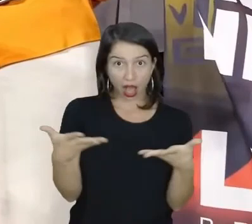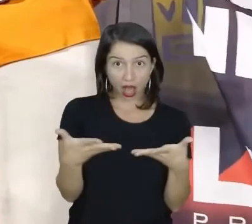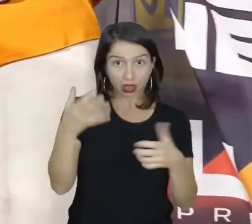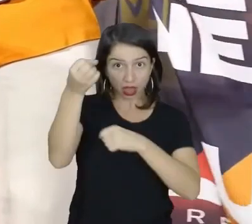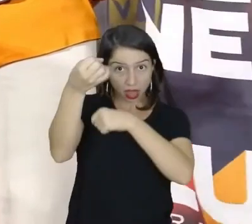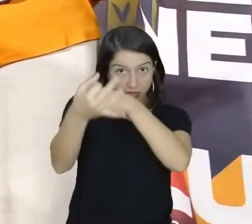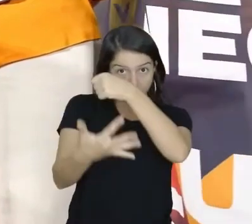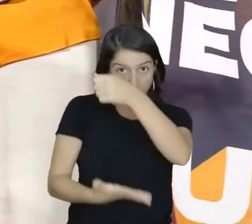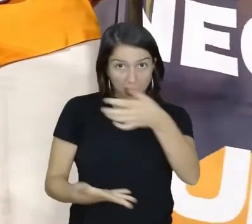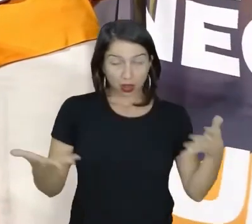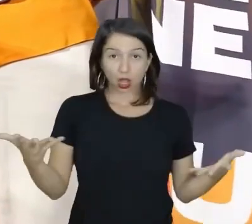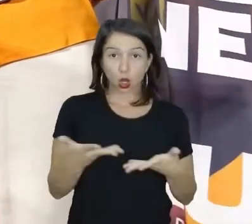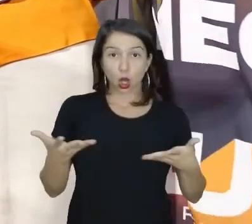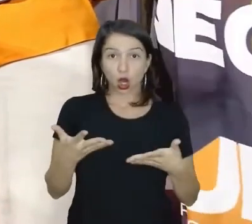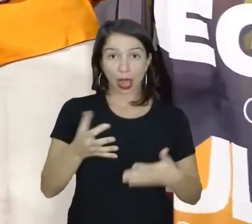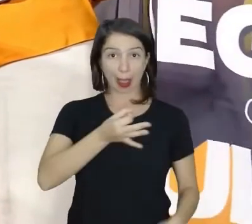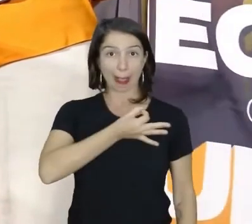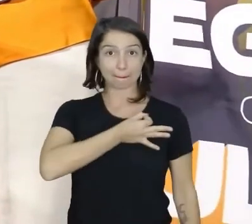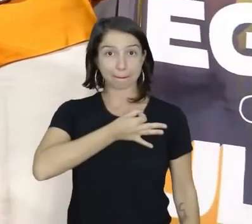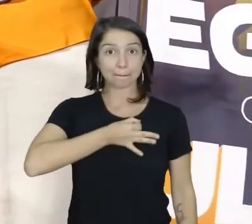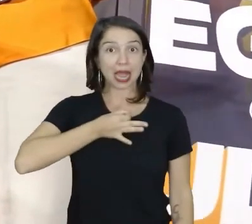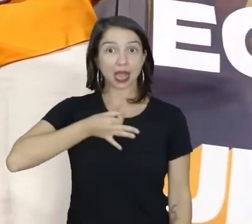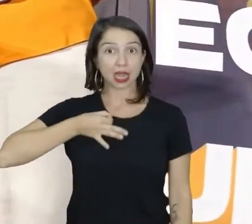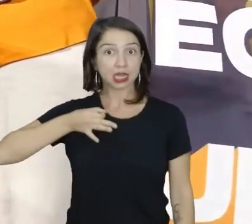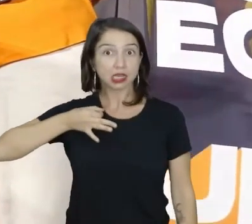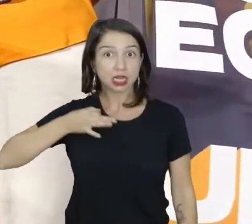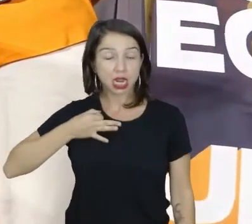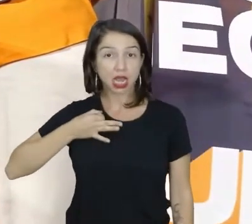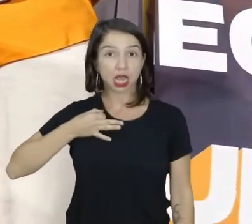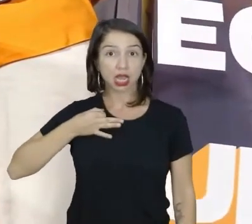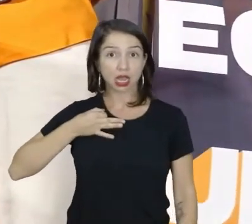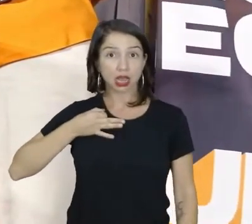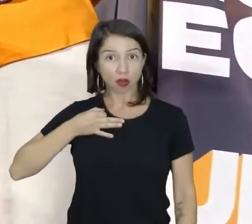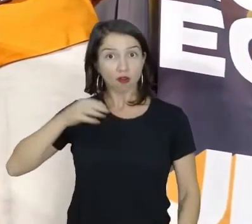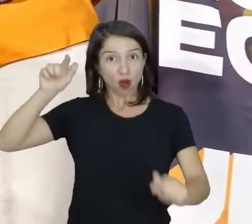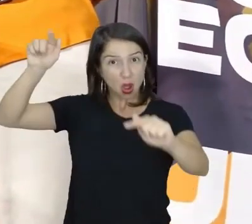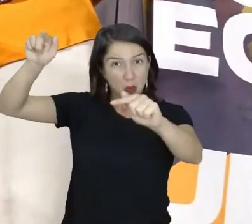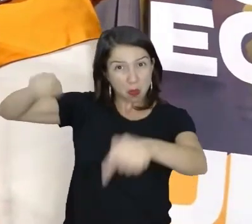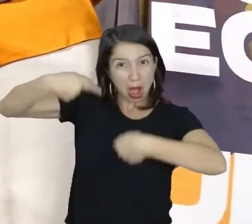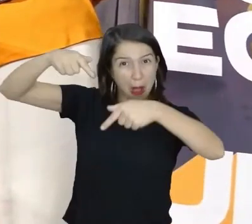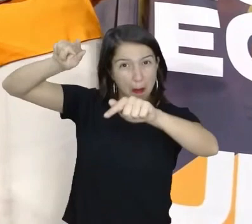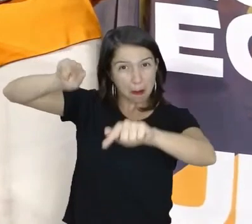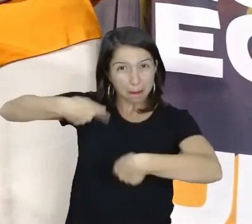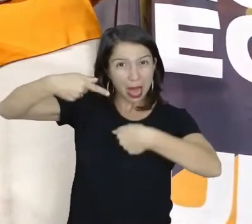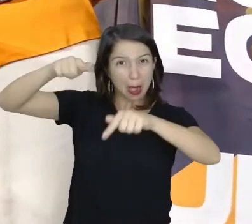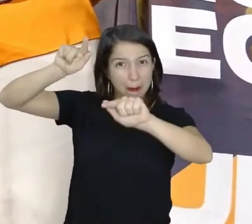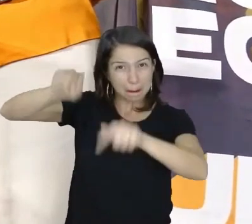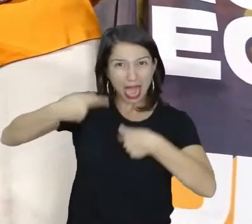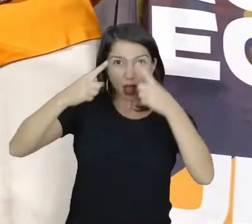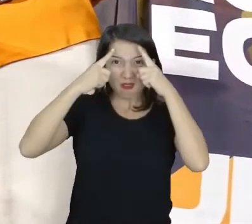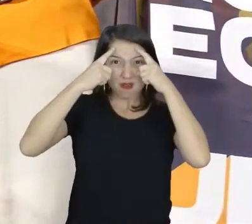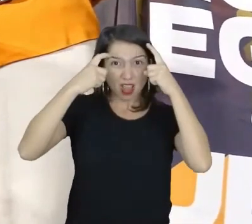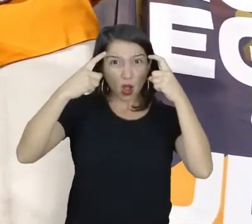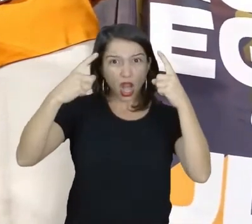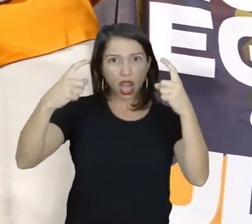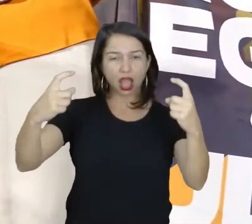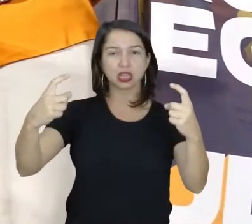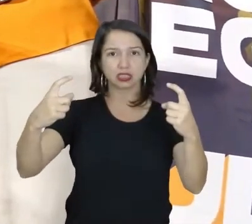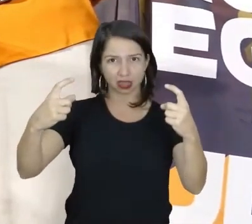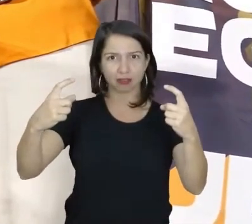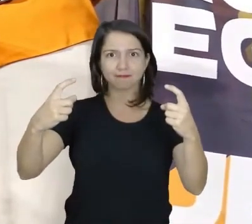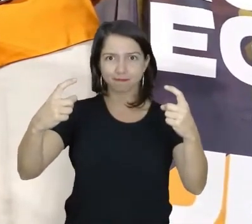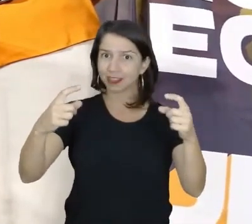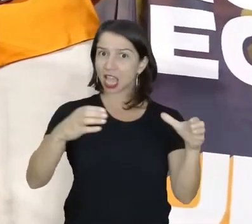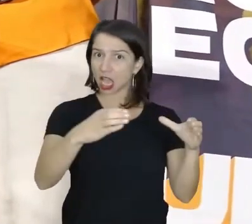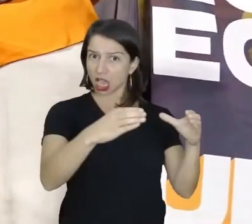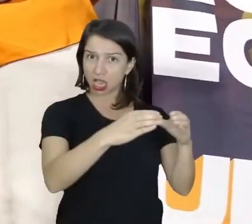política verbal das mais baixas. Esses bolsonaristas não passarão. Nós,